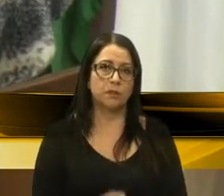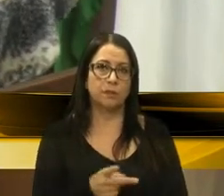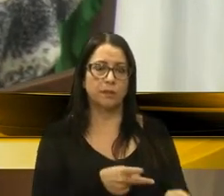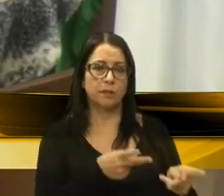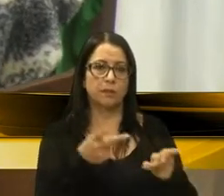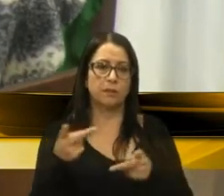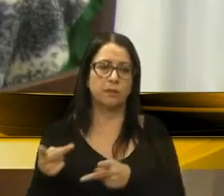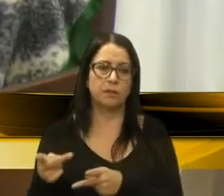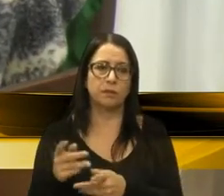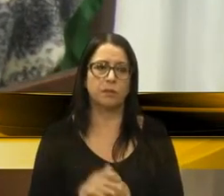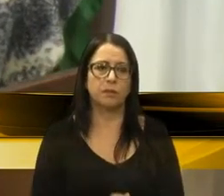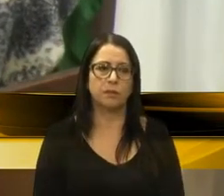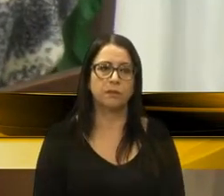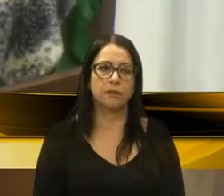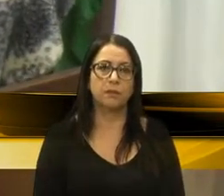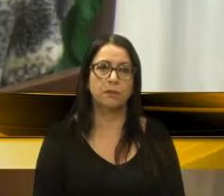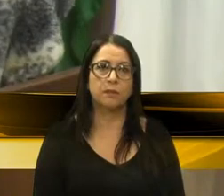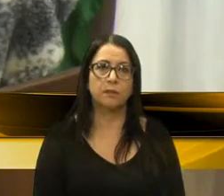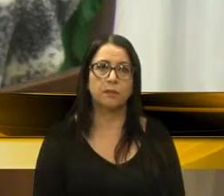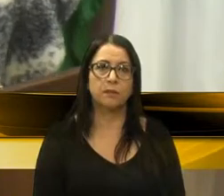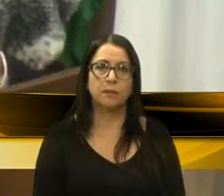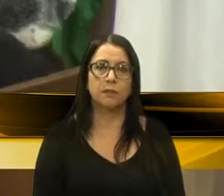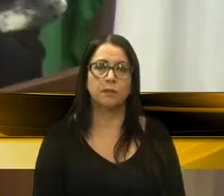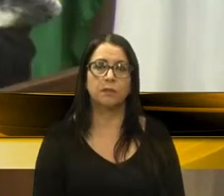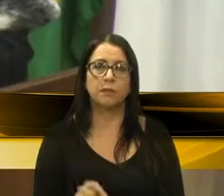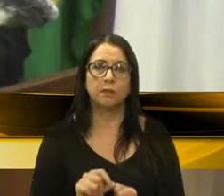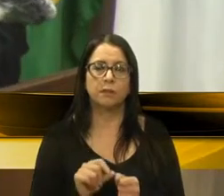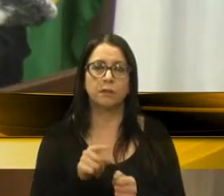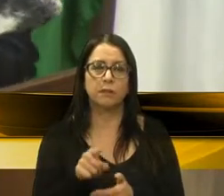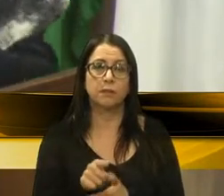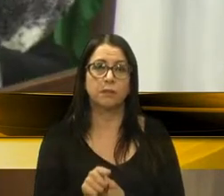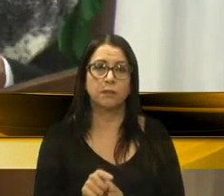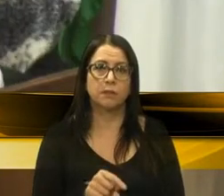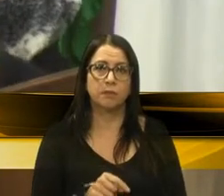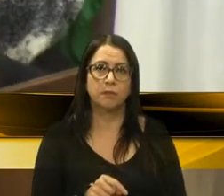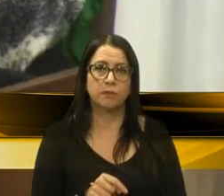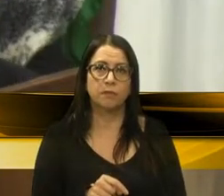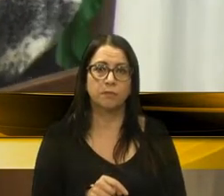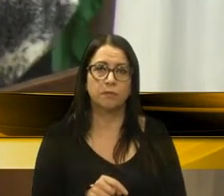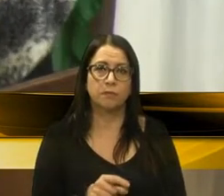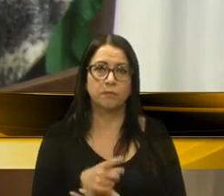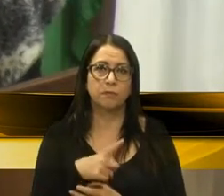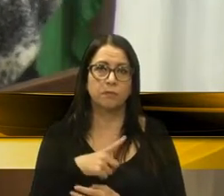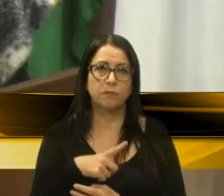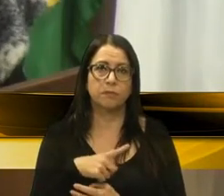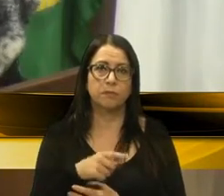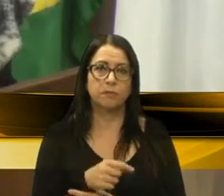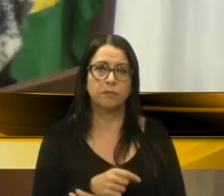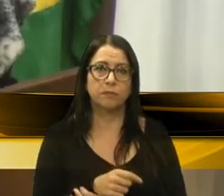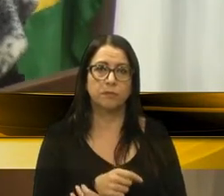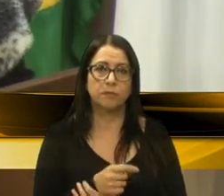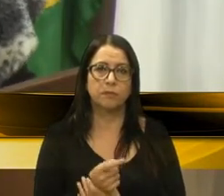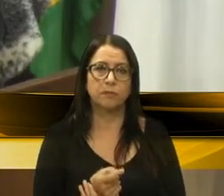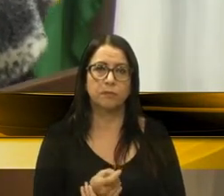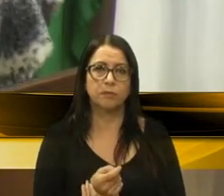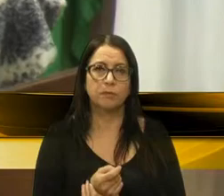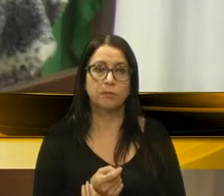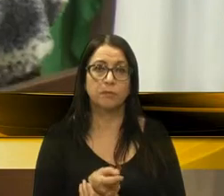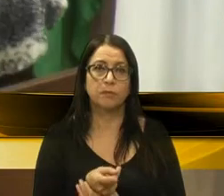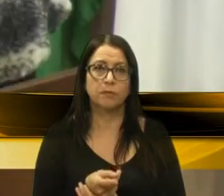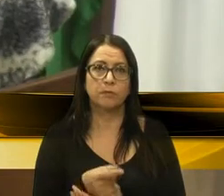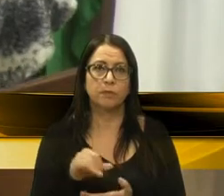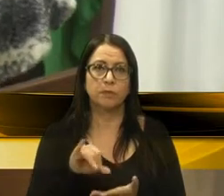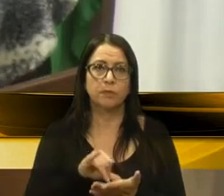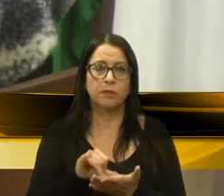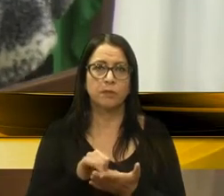Visitando, assim como essa visita que fizemos naquele local onde tem IP, a Central